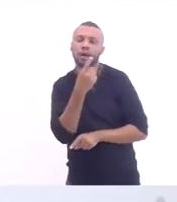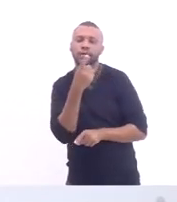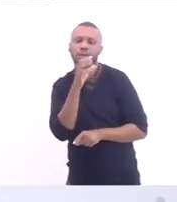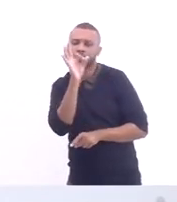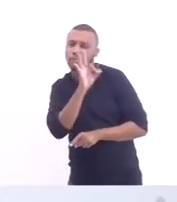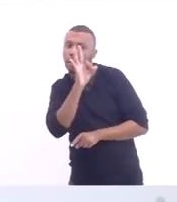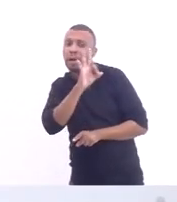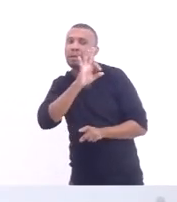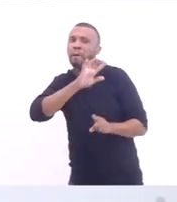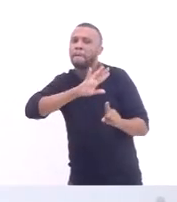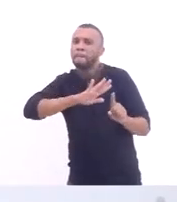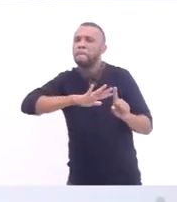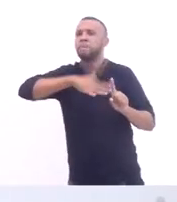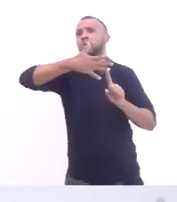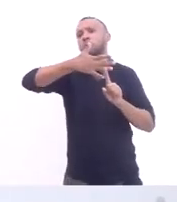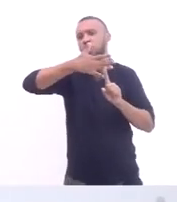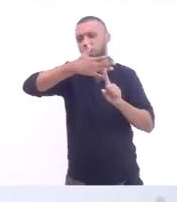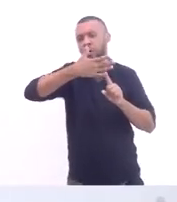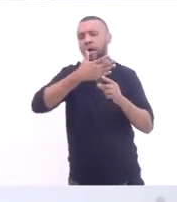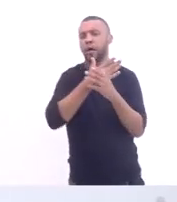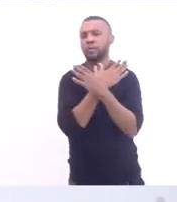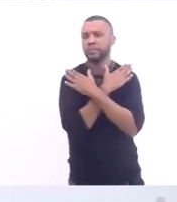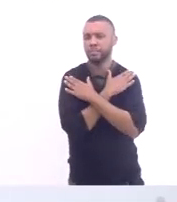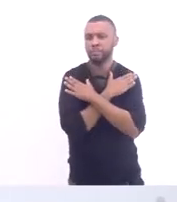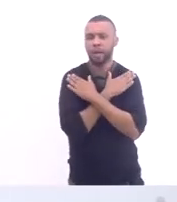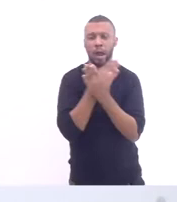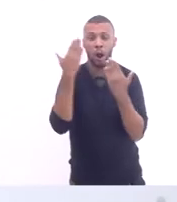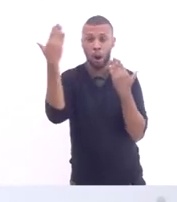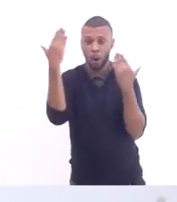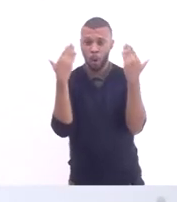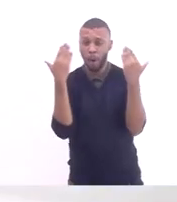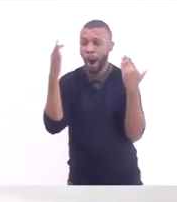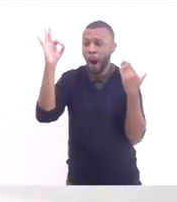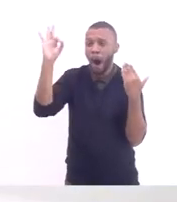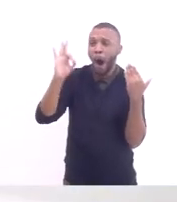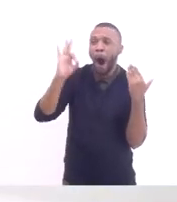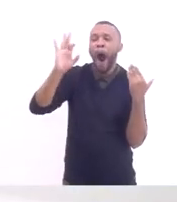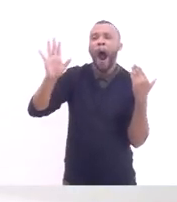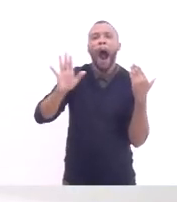alta, quando a gente compara com o índice nacional.